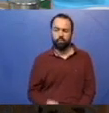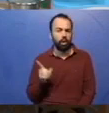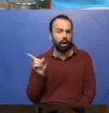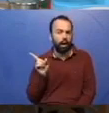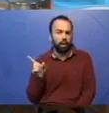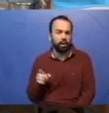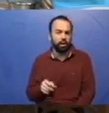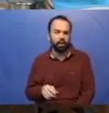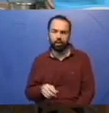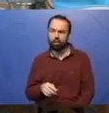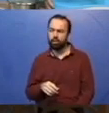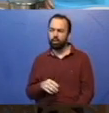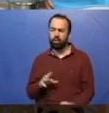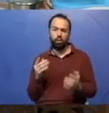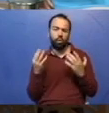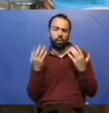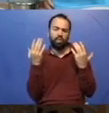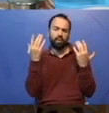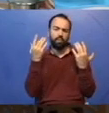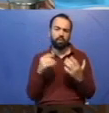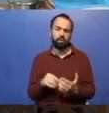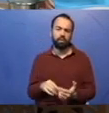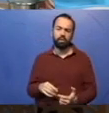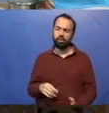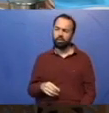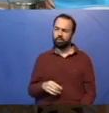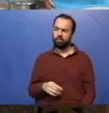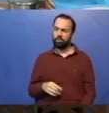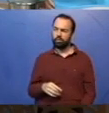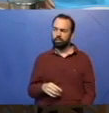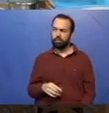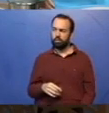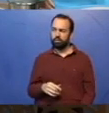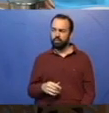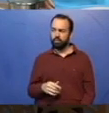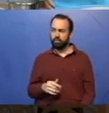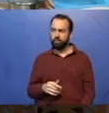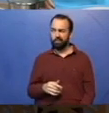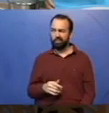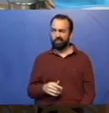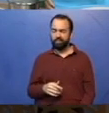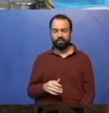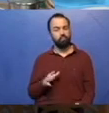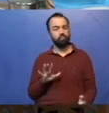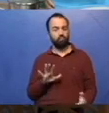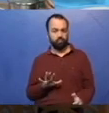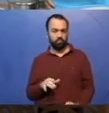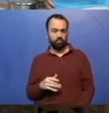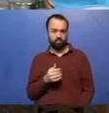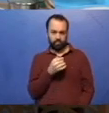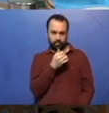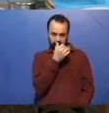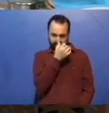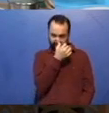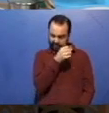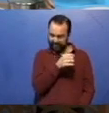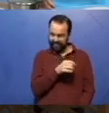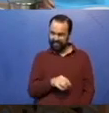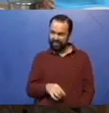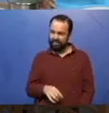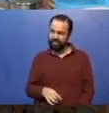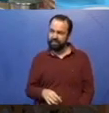mas a água aqui, ela está passando para o estado, né? Ela está ganhando calor? Olha, nós podemos dizer que